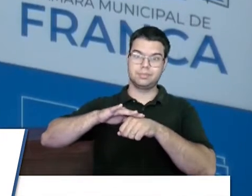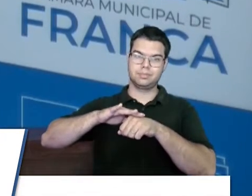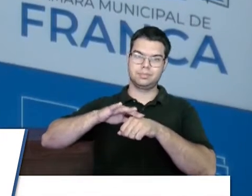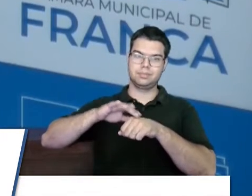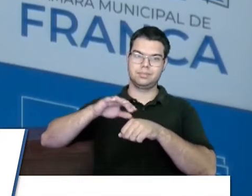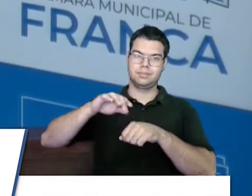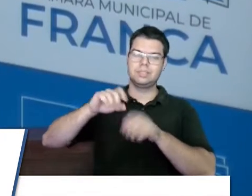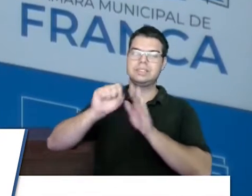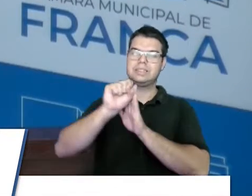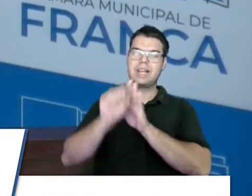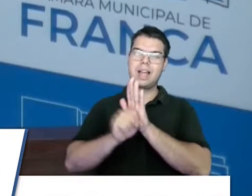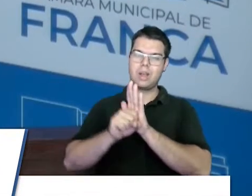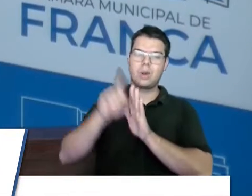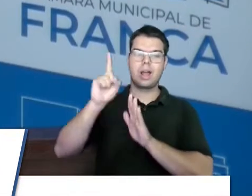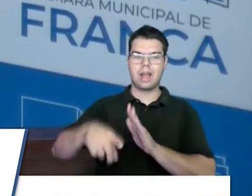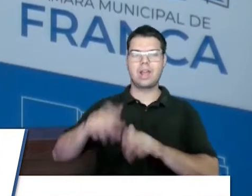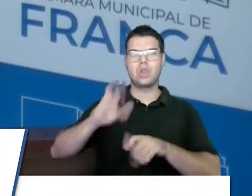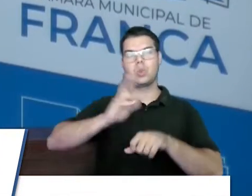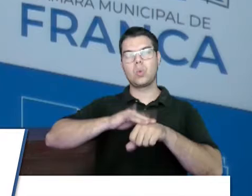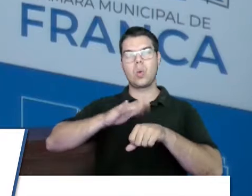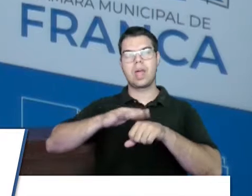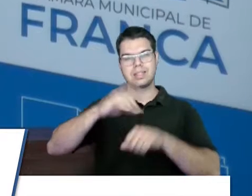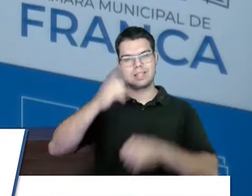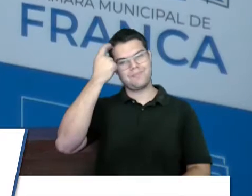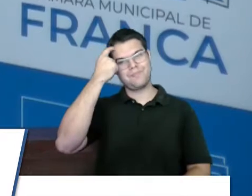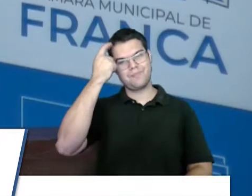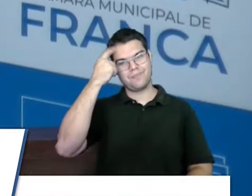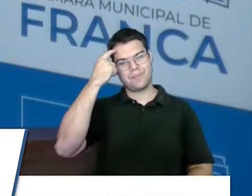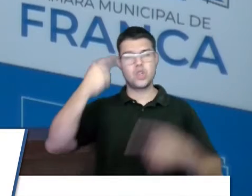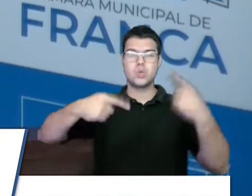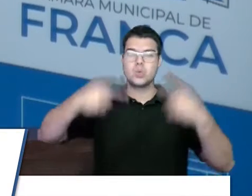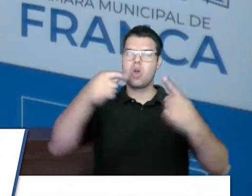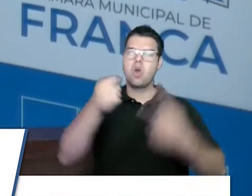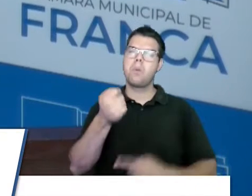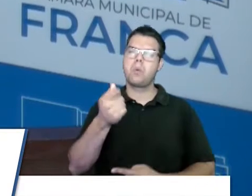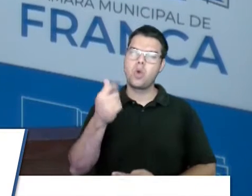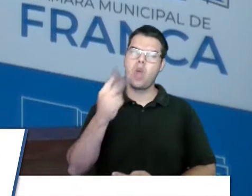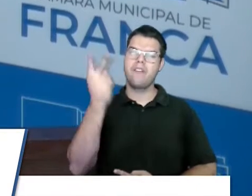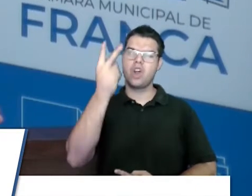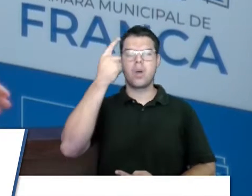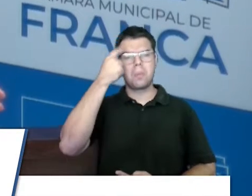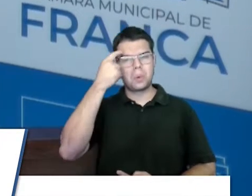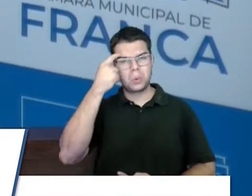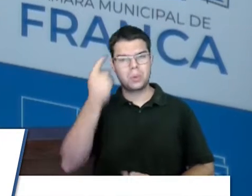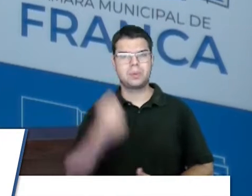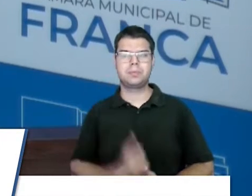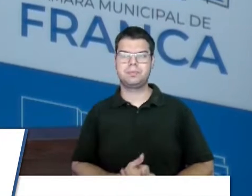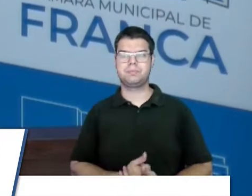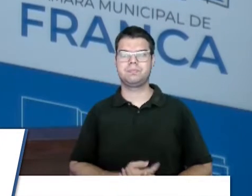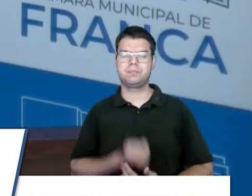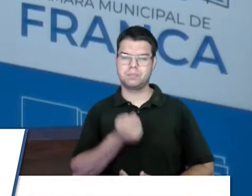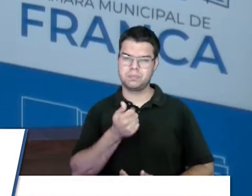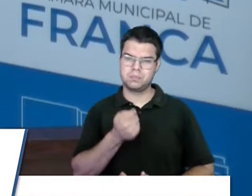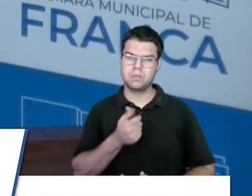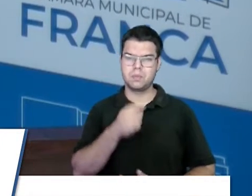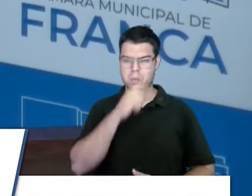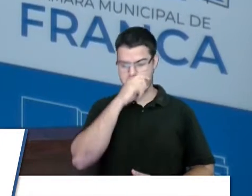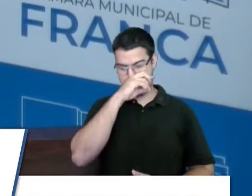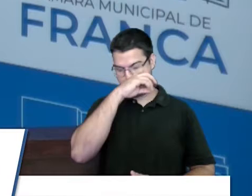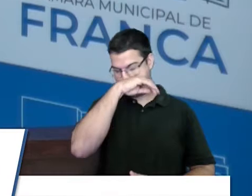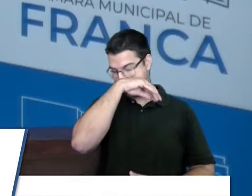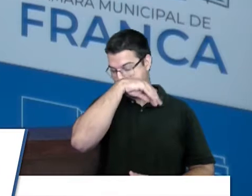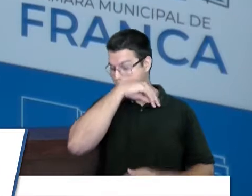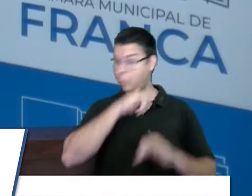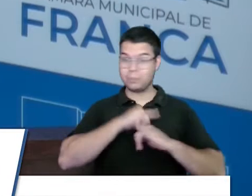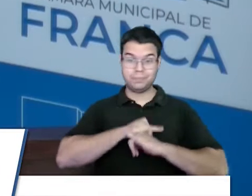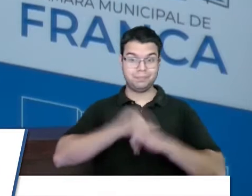muito pouco discutida, pouco valorizada. E vem uma notícia dessa, de